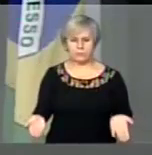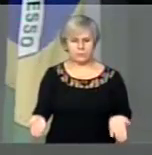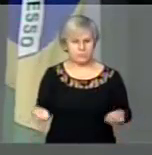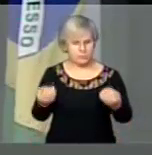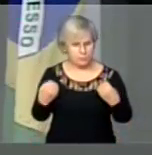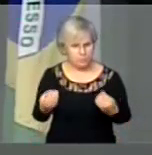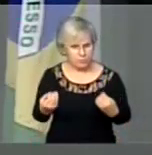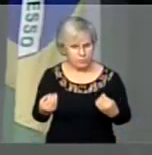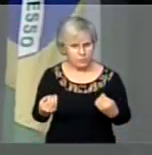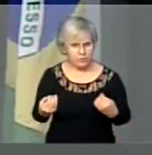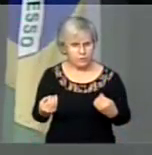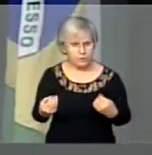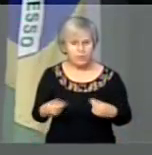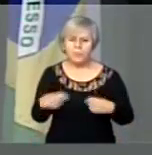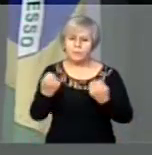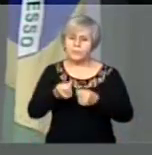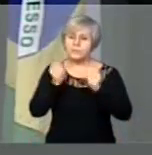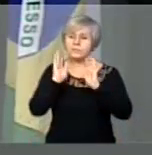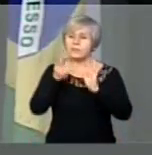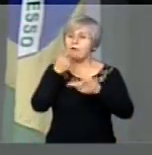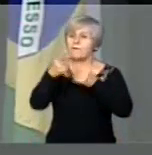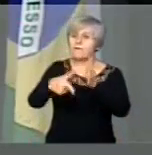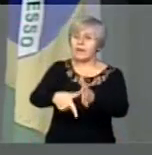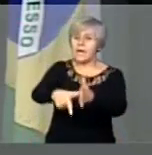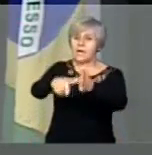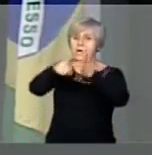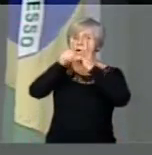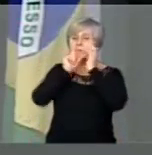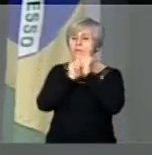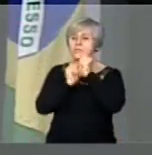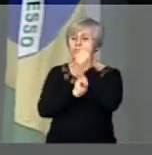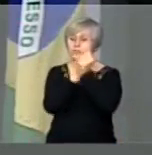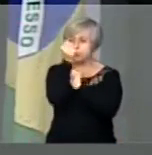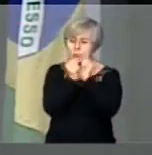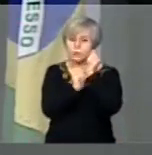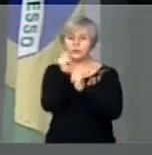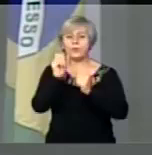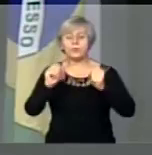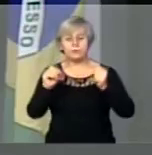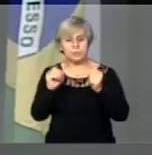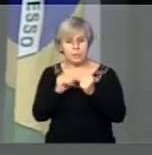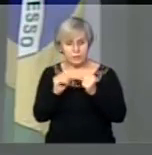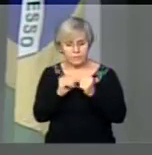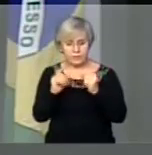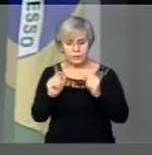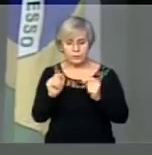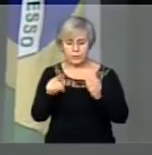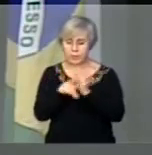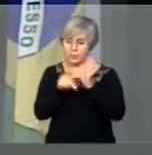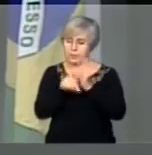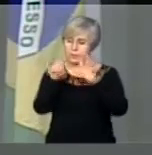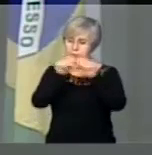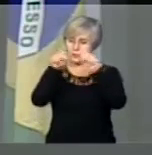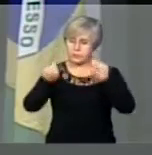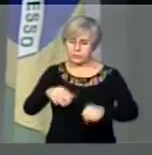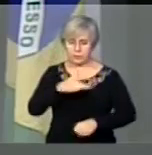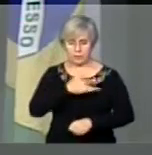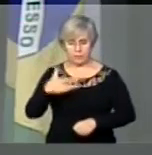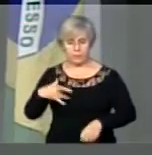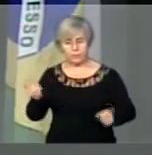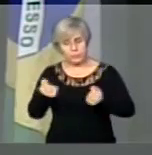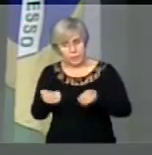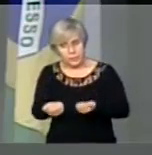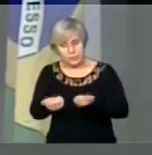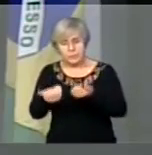ter antecipado uma conversa com a indústria para que o próprio sistema de saúde pudesse